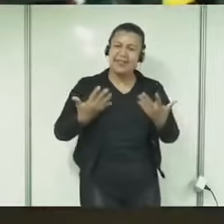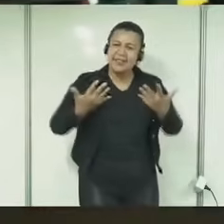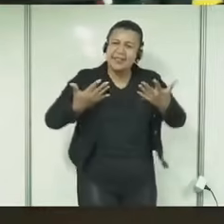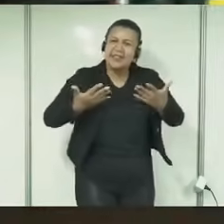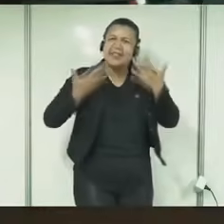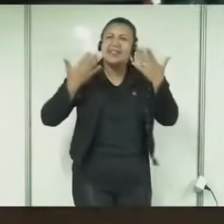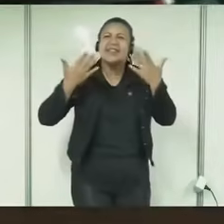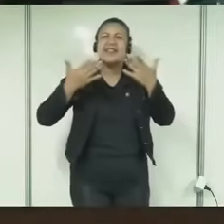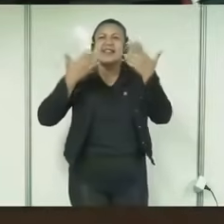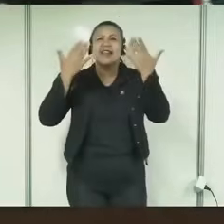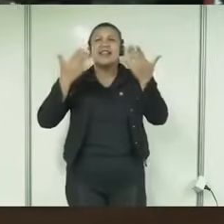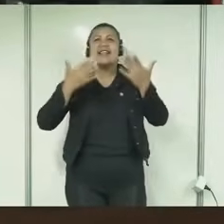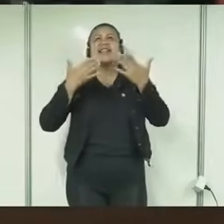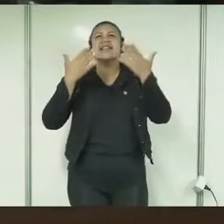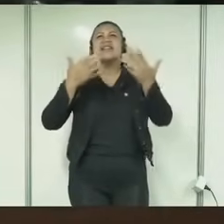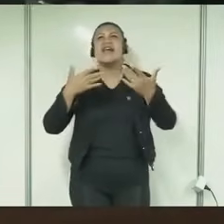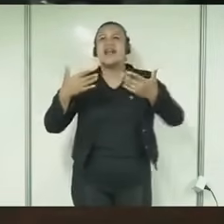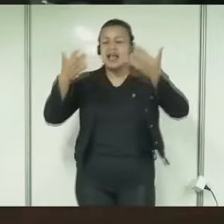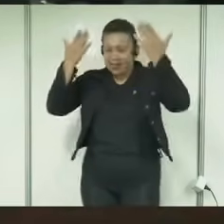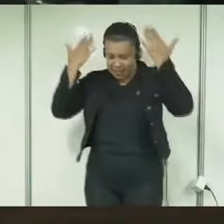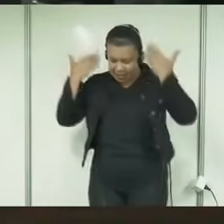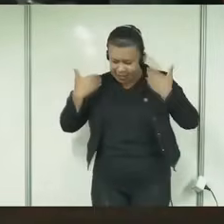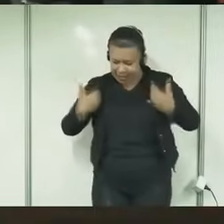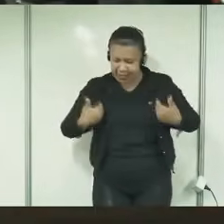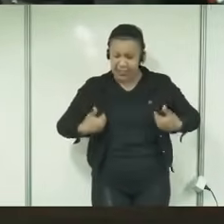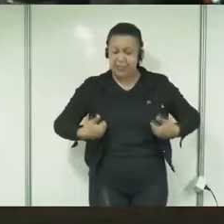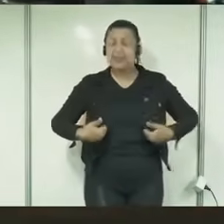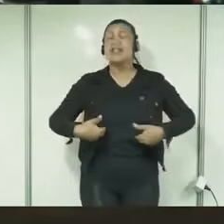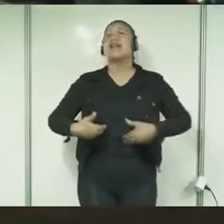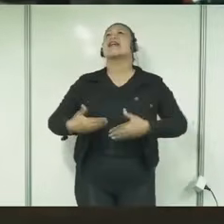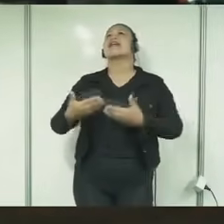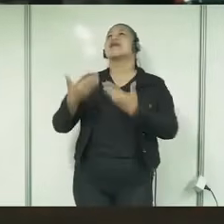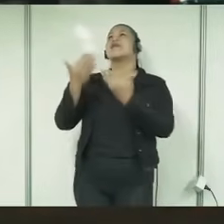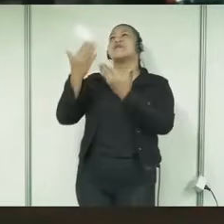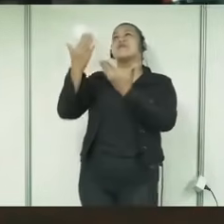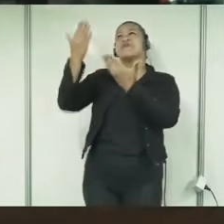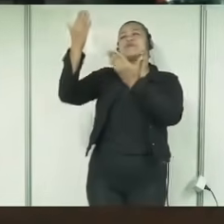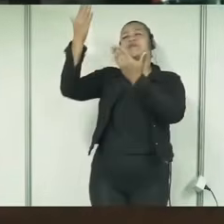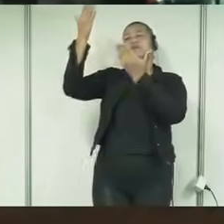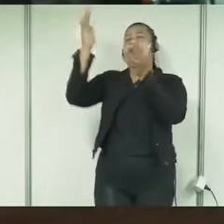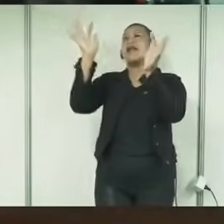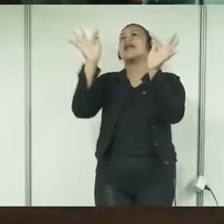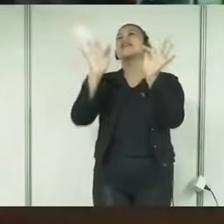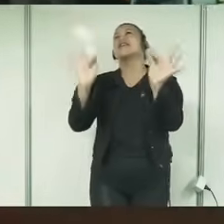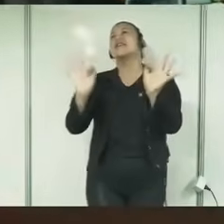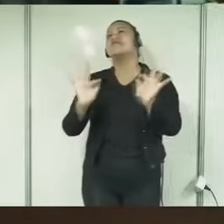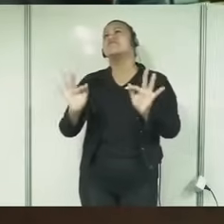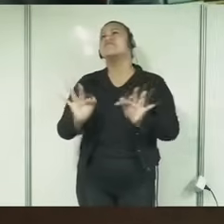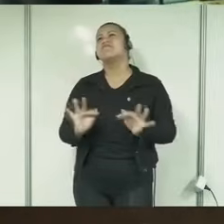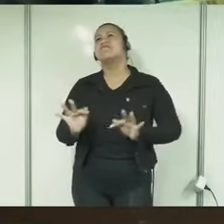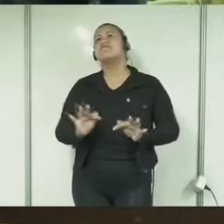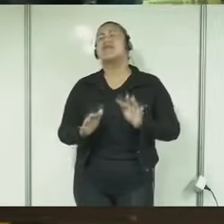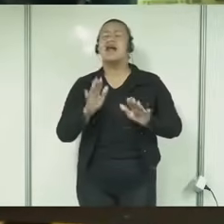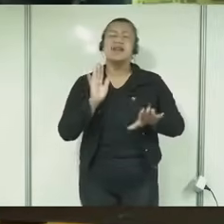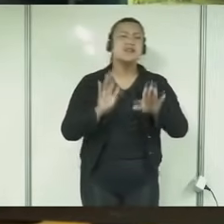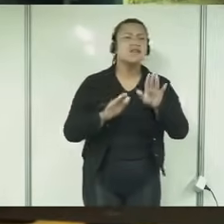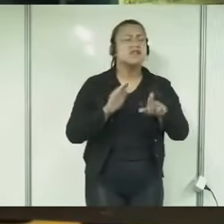é servir a ti pra ser feliz, mesmo na